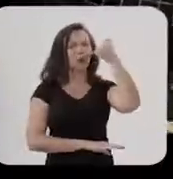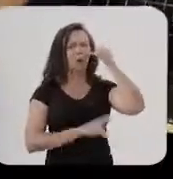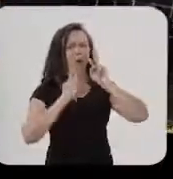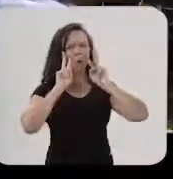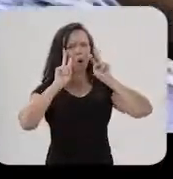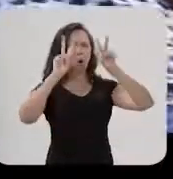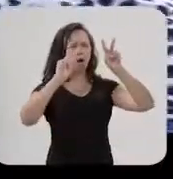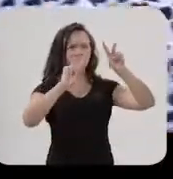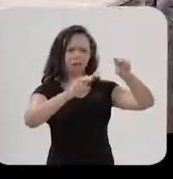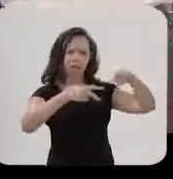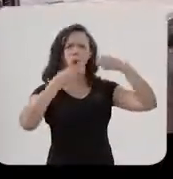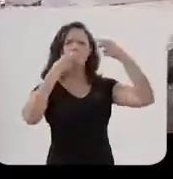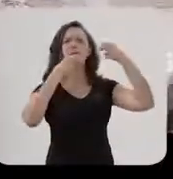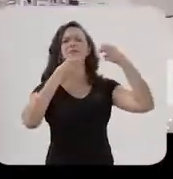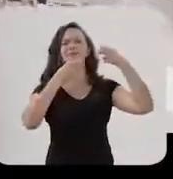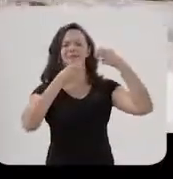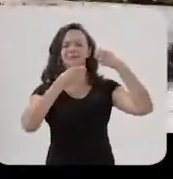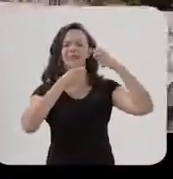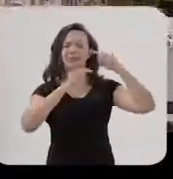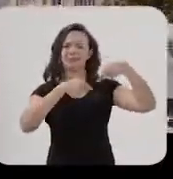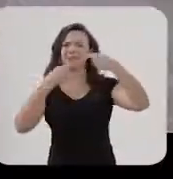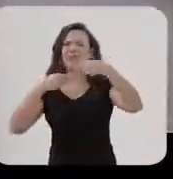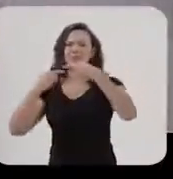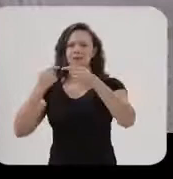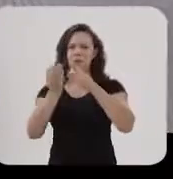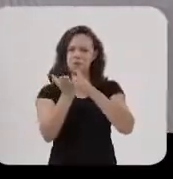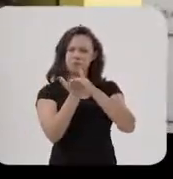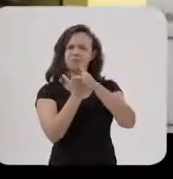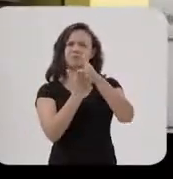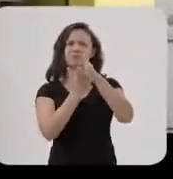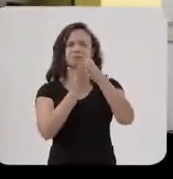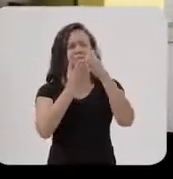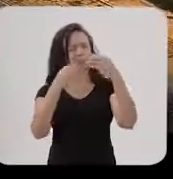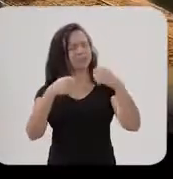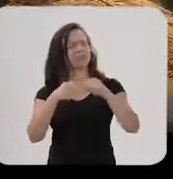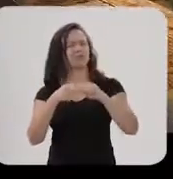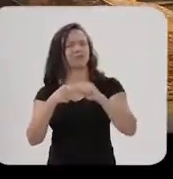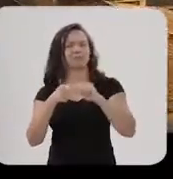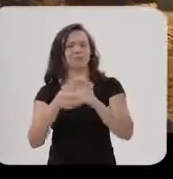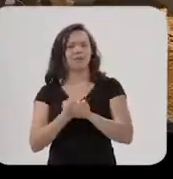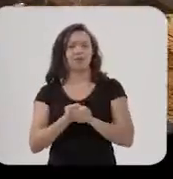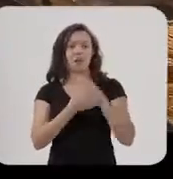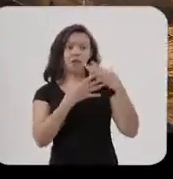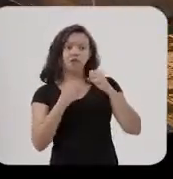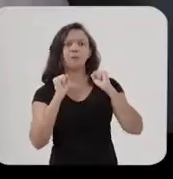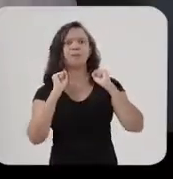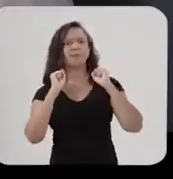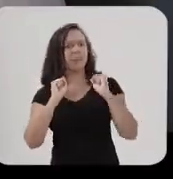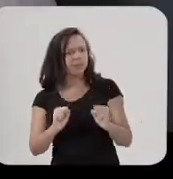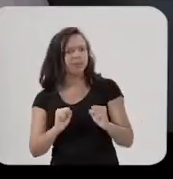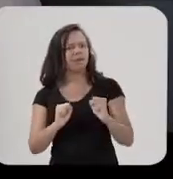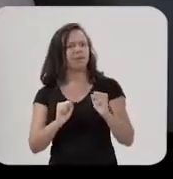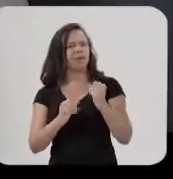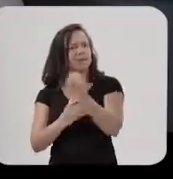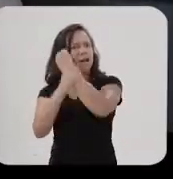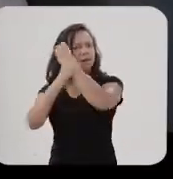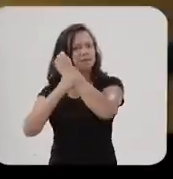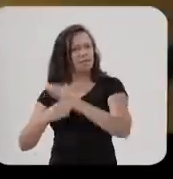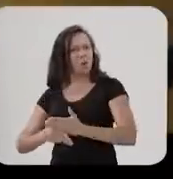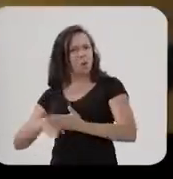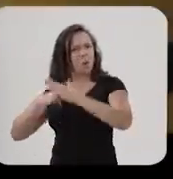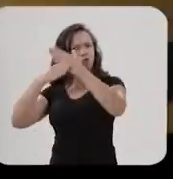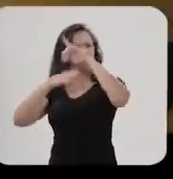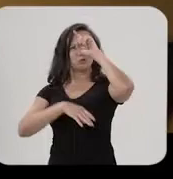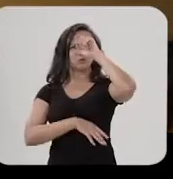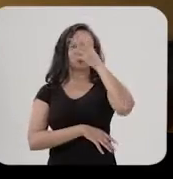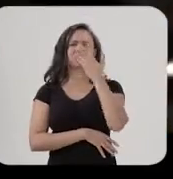inteiro, reconhecendo os desafios e apontando caminhos para fazer o que precisa ser feito. Vamos poder garantir a construção do Hospital